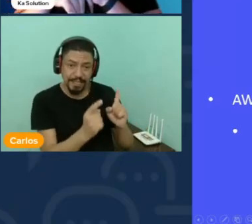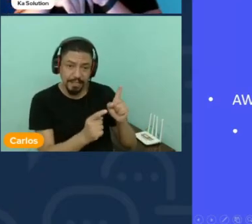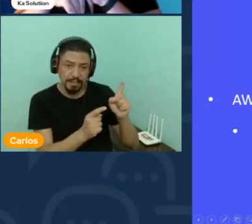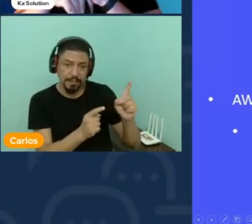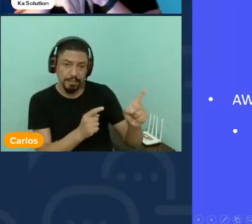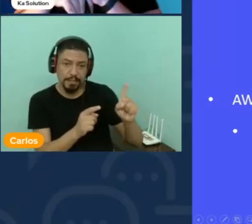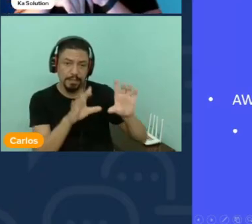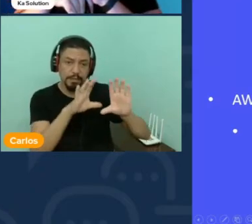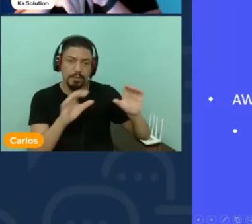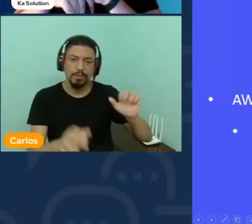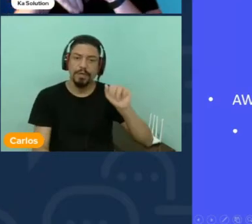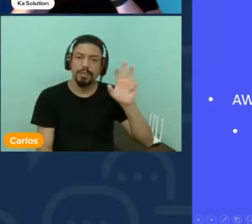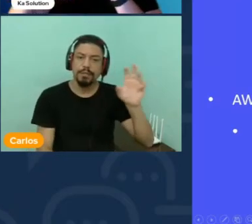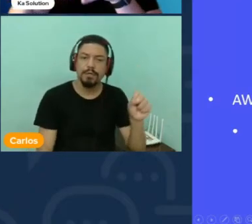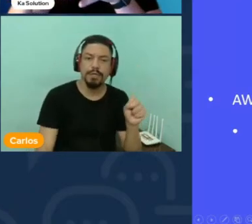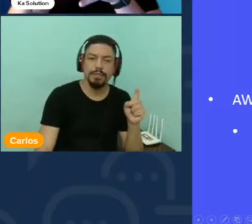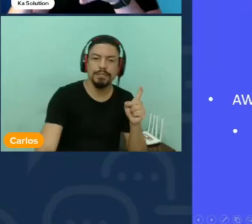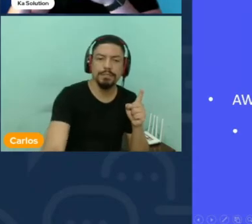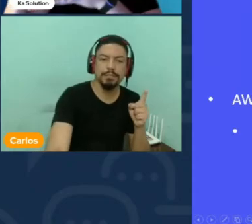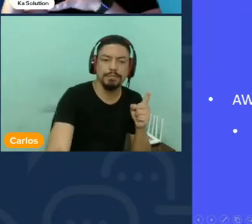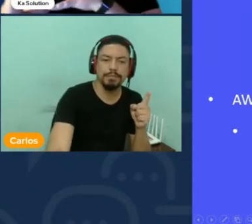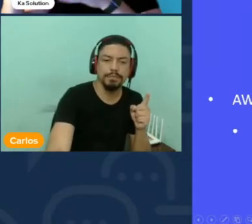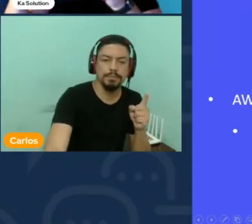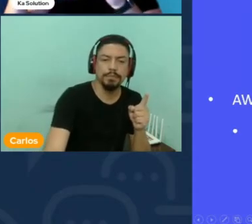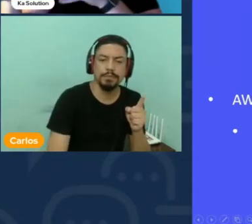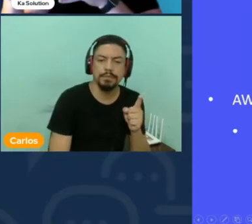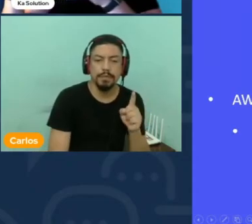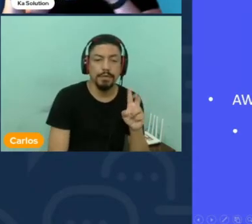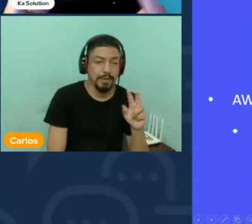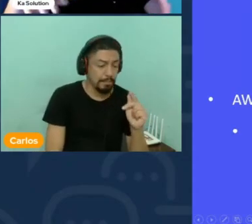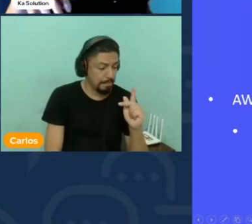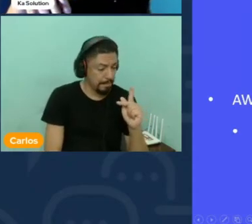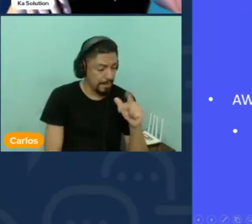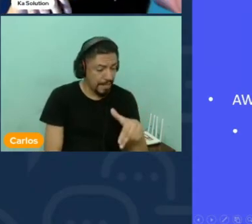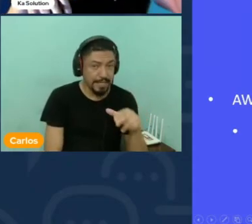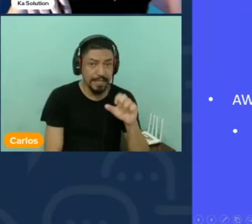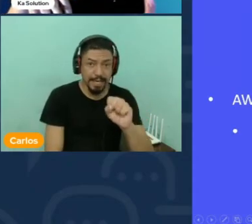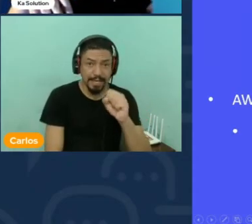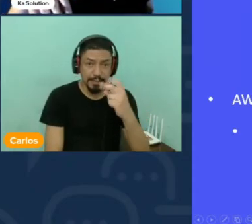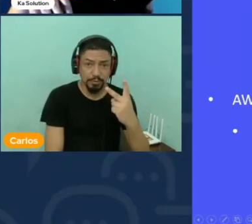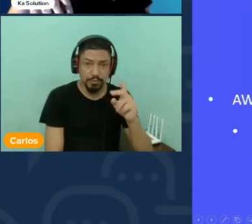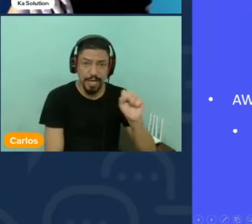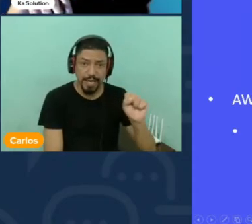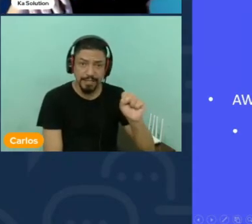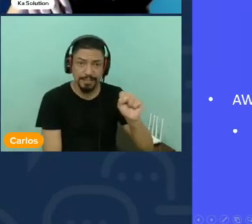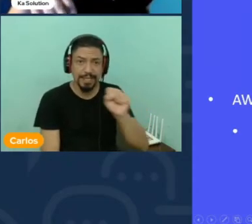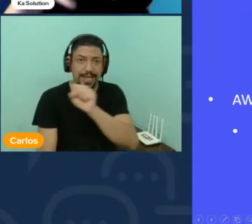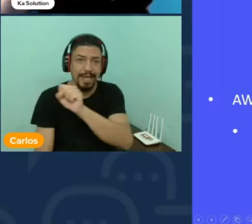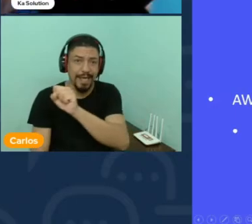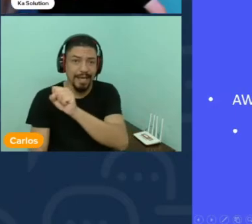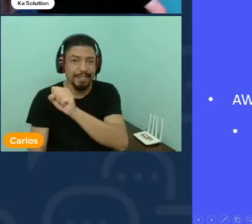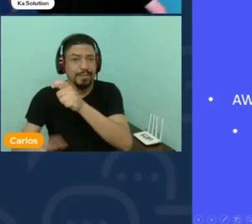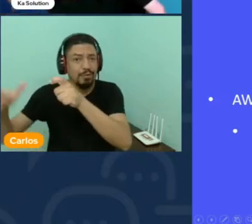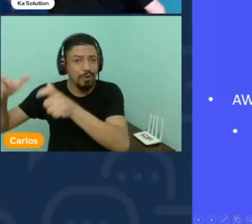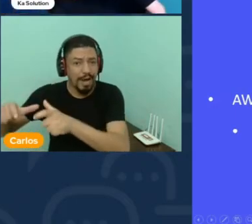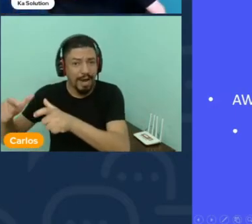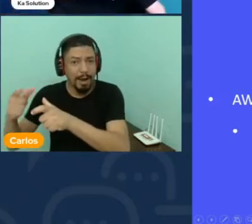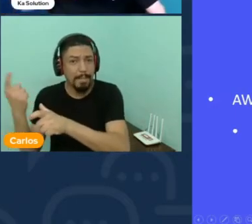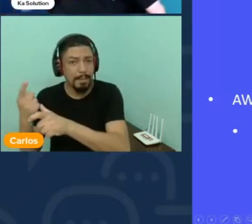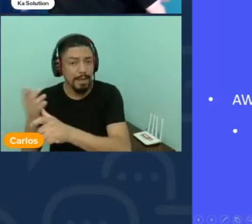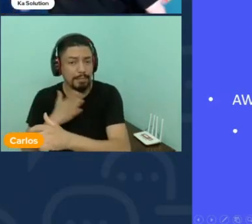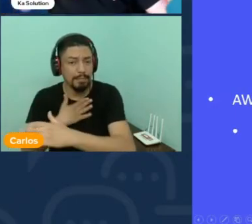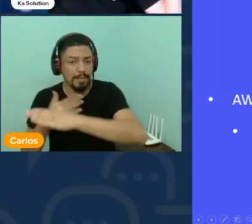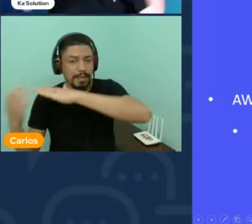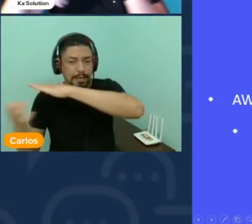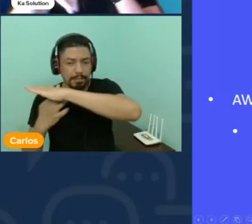nuvem da AWS. VPN site to site, ou seja, site 1, a minha empresa, site